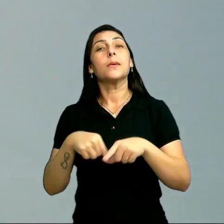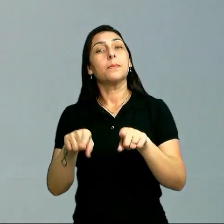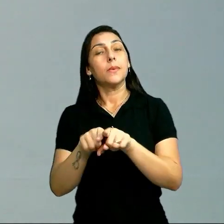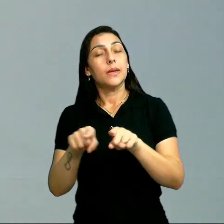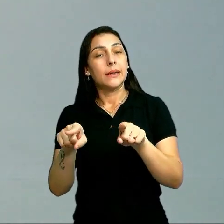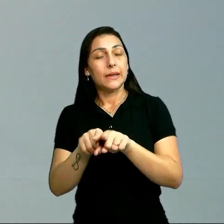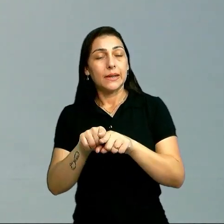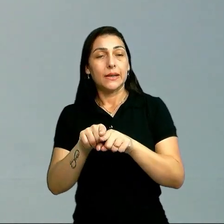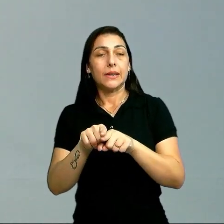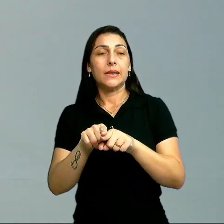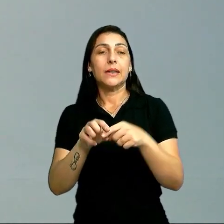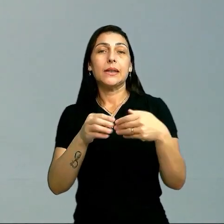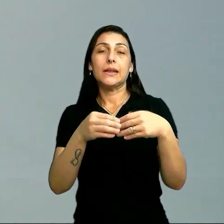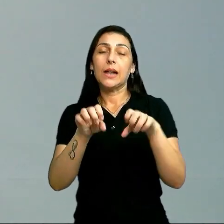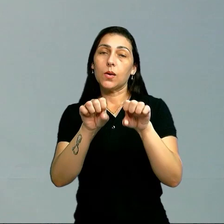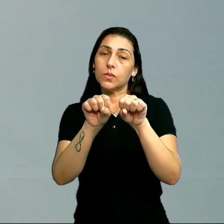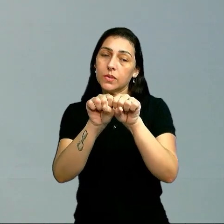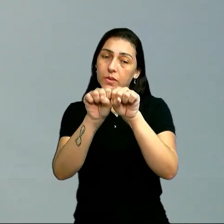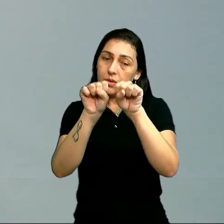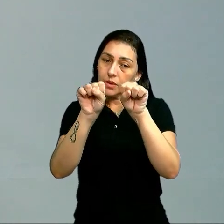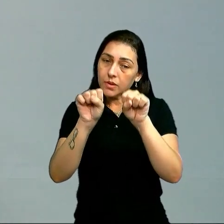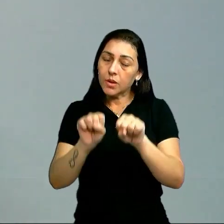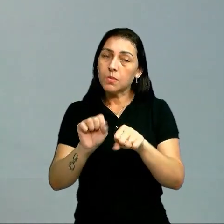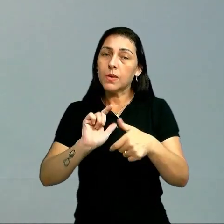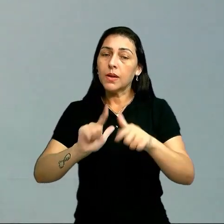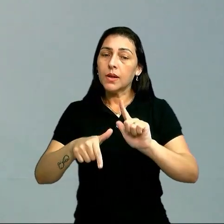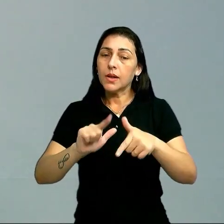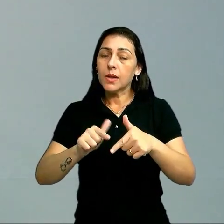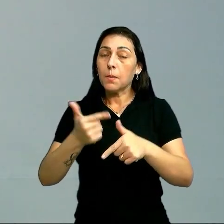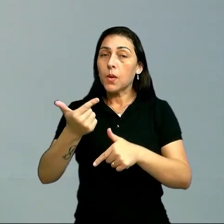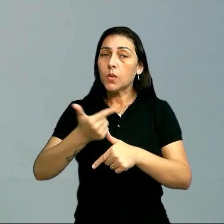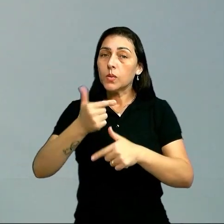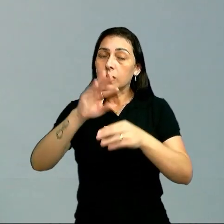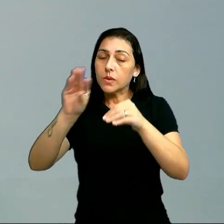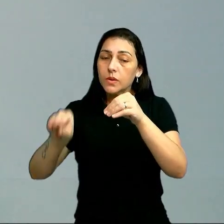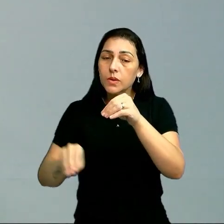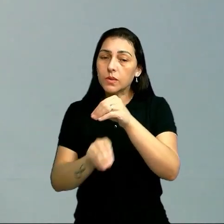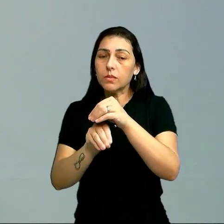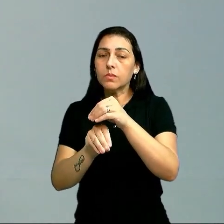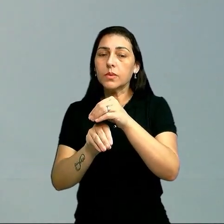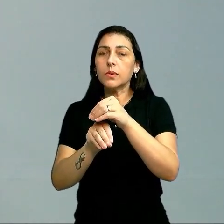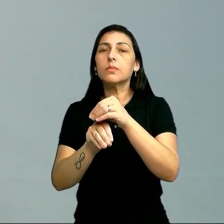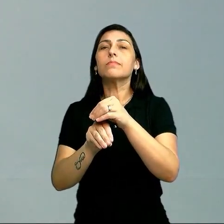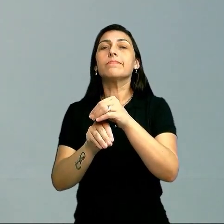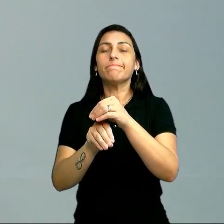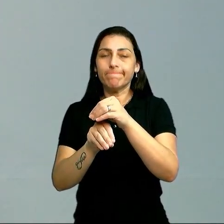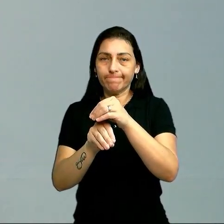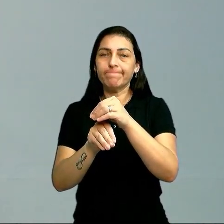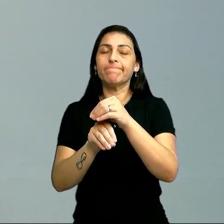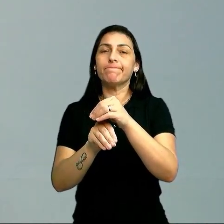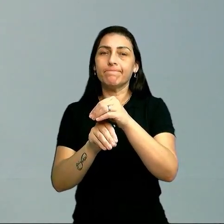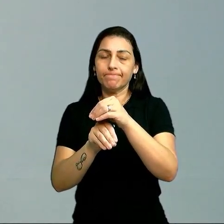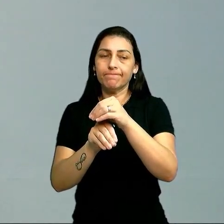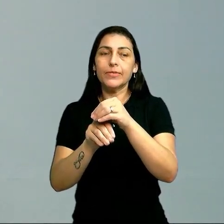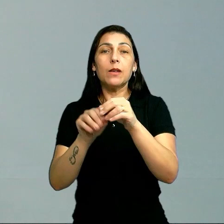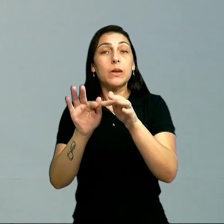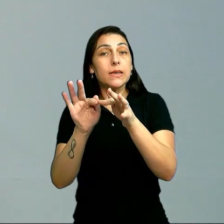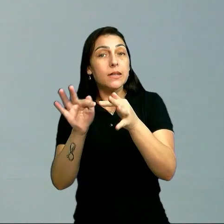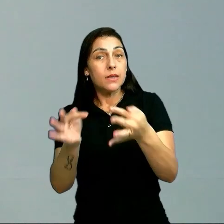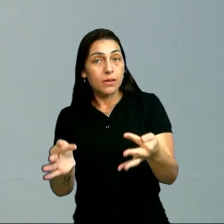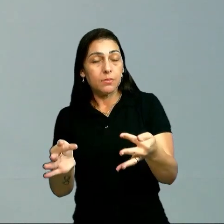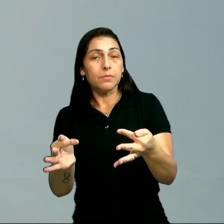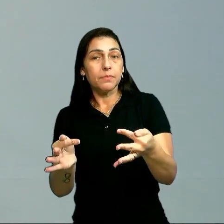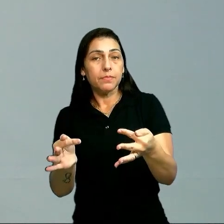quando leva num sistema uma letra para o segundo membro. Nesse caso aí, ela foi mais